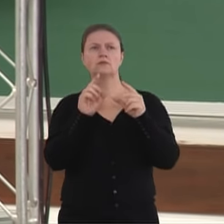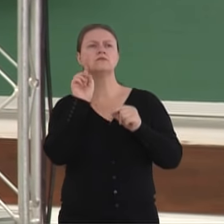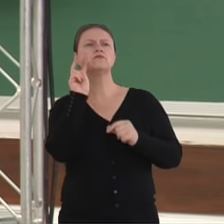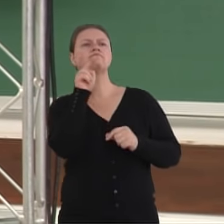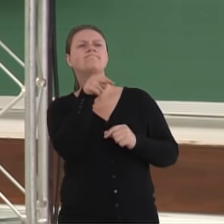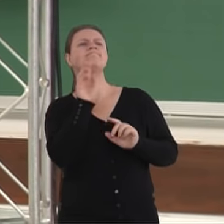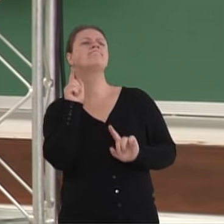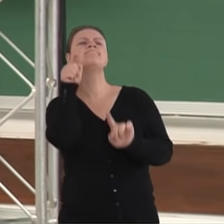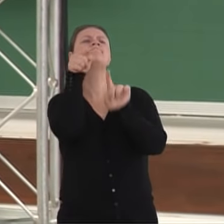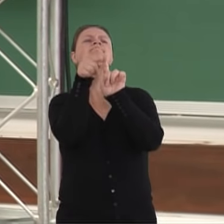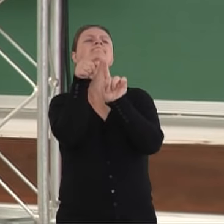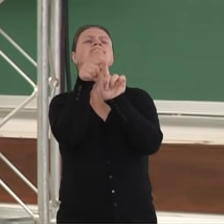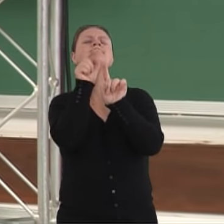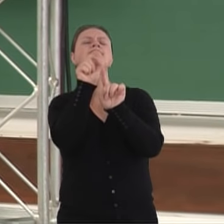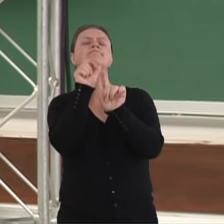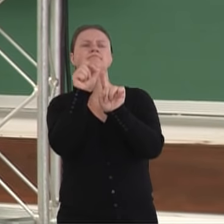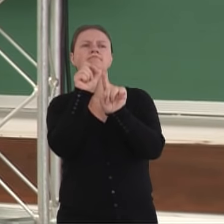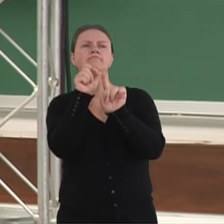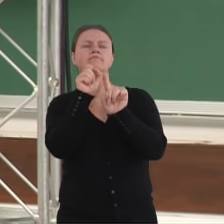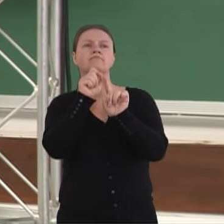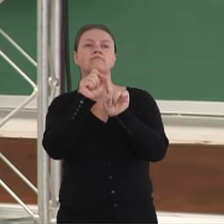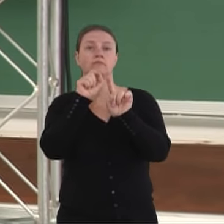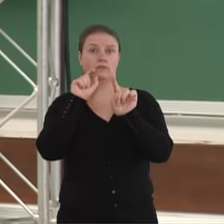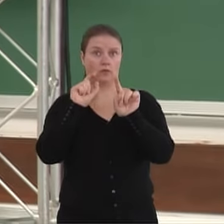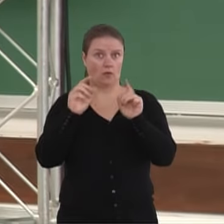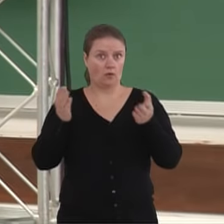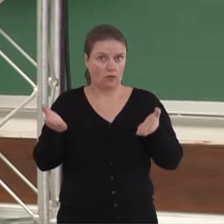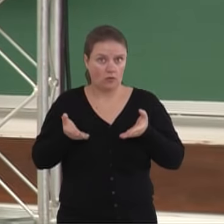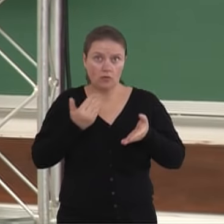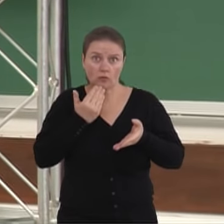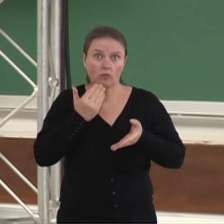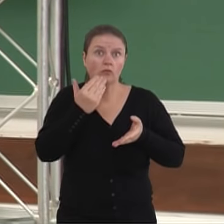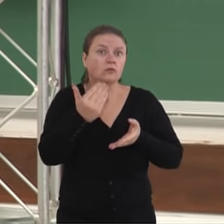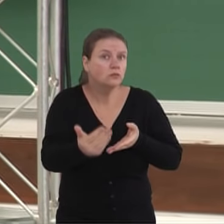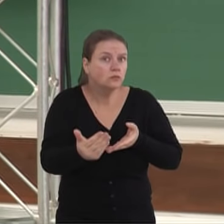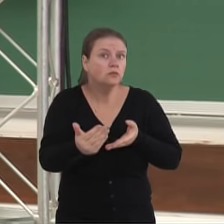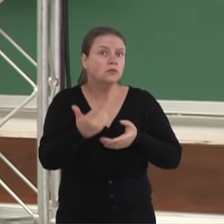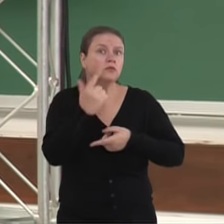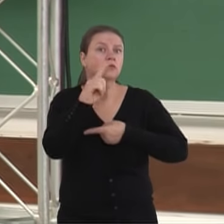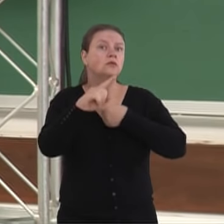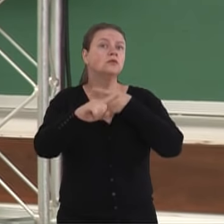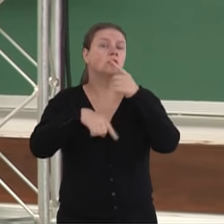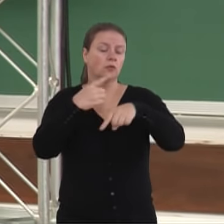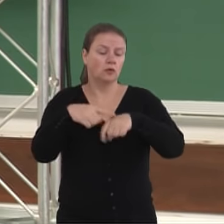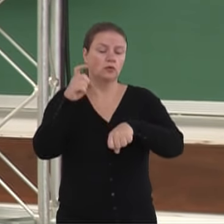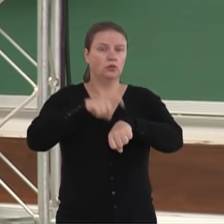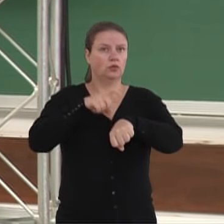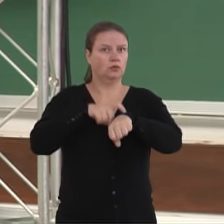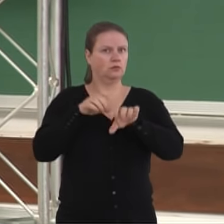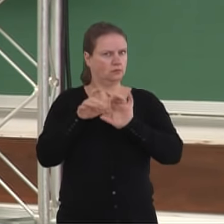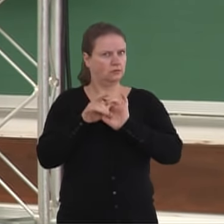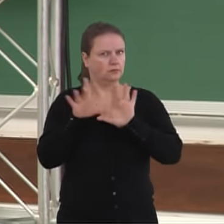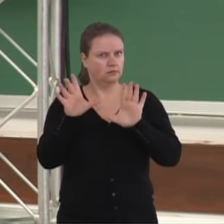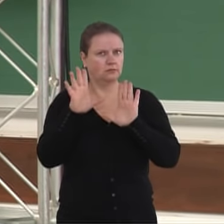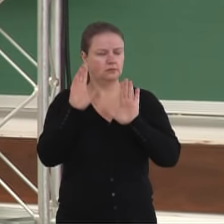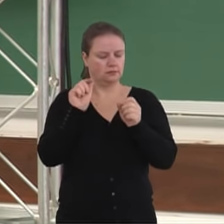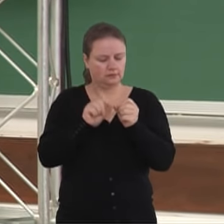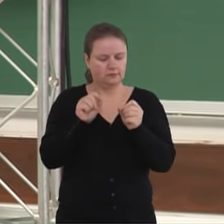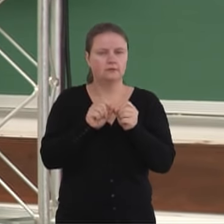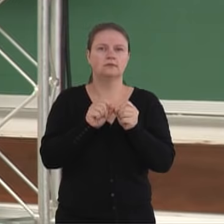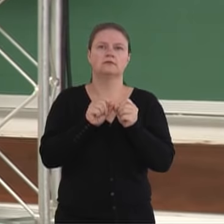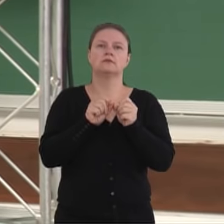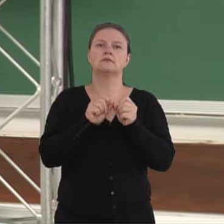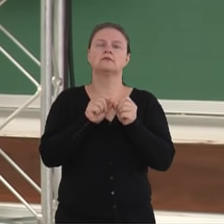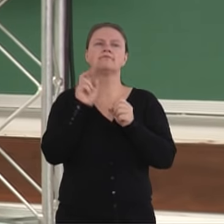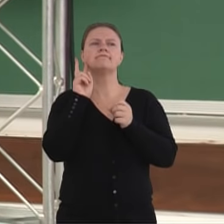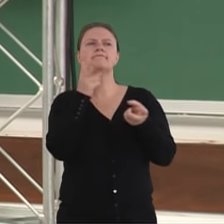um desafio para vocês. Eu vou passar o que vai ser pedido e depois eu vou pedir um tempo. Então, observe os números